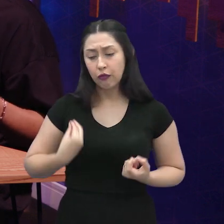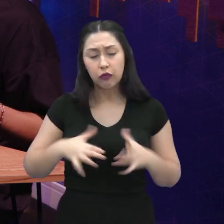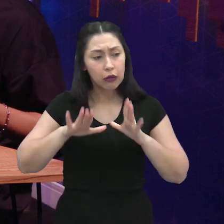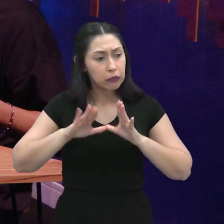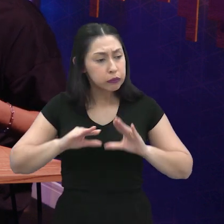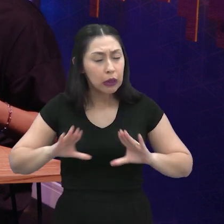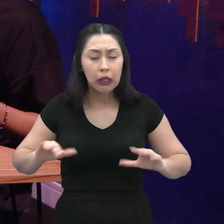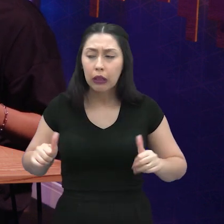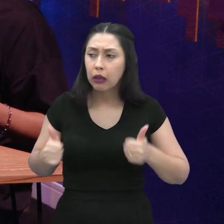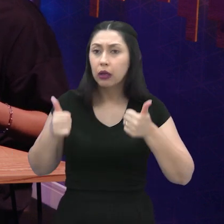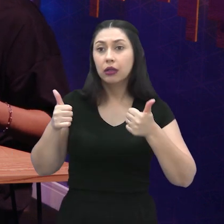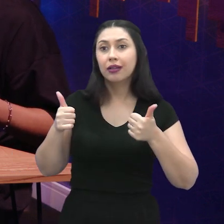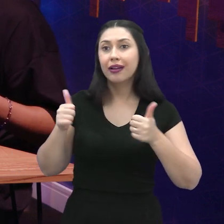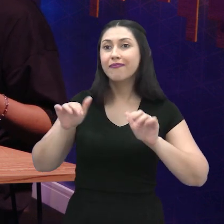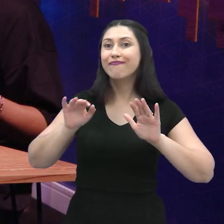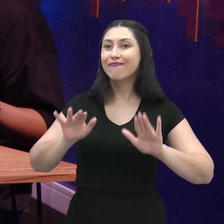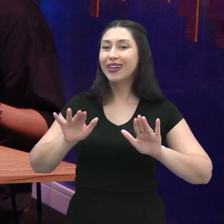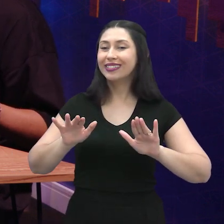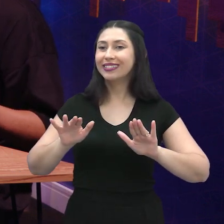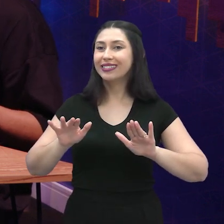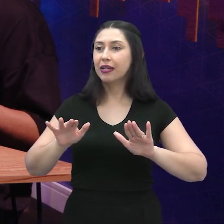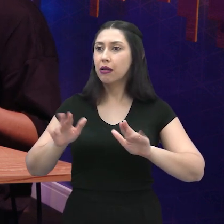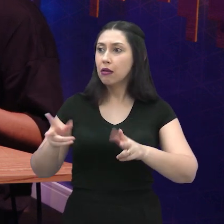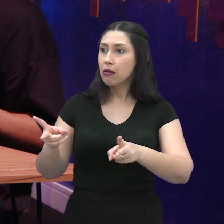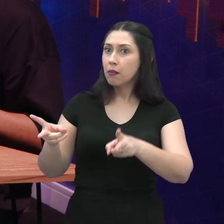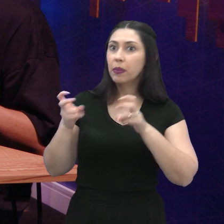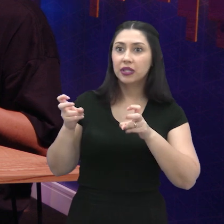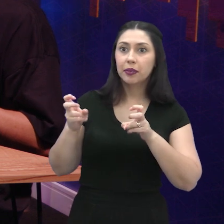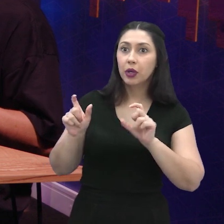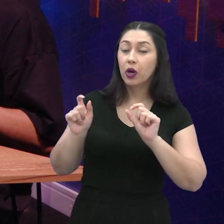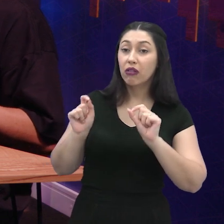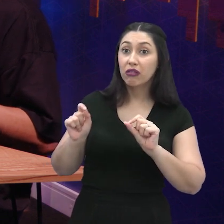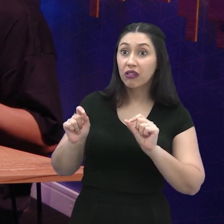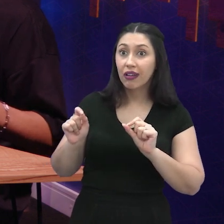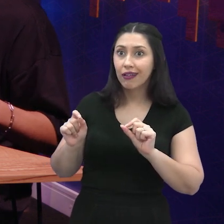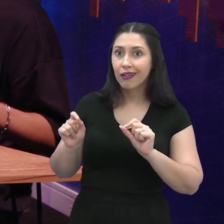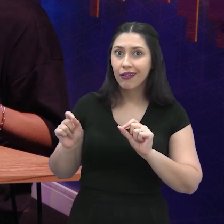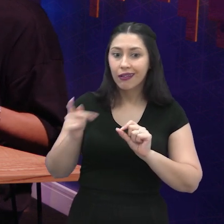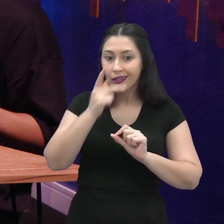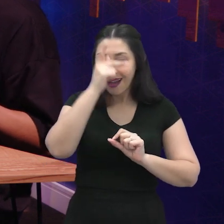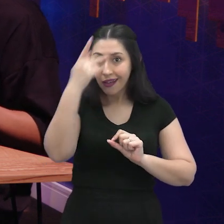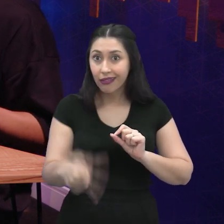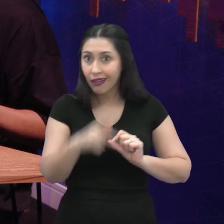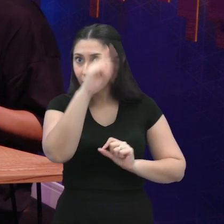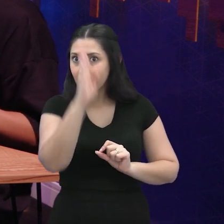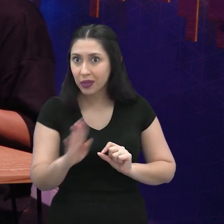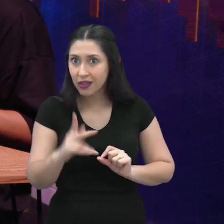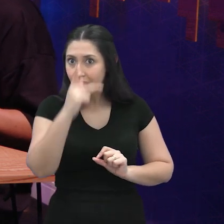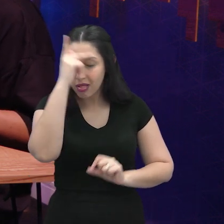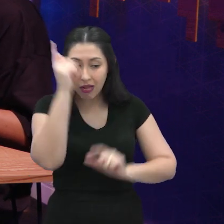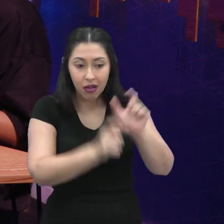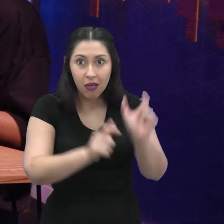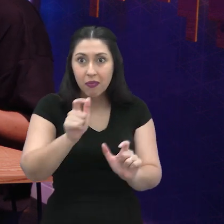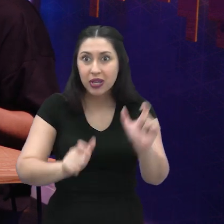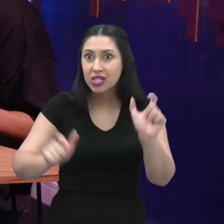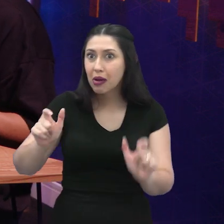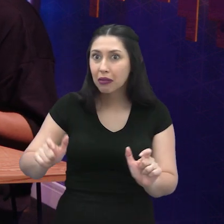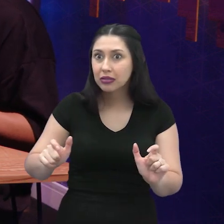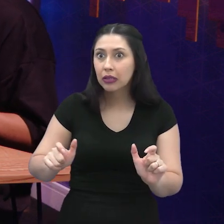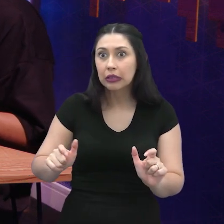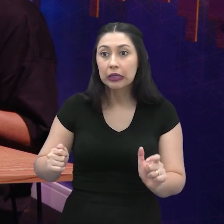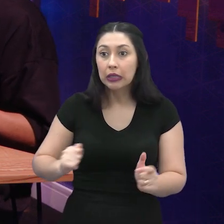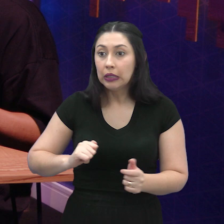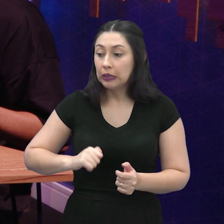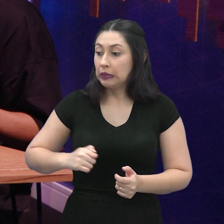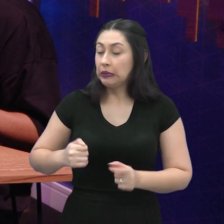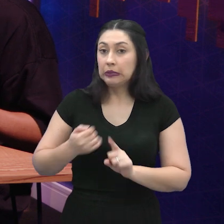com o bem-estar, né, das pessoas. E enquanto a gente tem resultados opostos, que são negativos, pessoas tendo burnout,